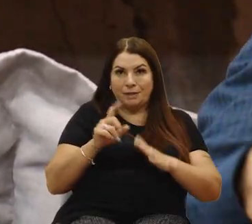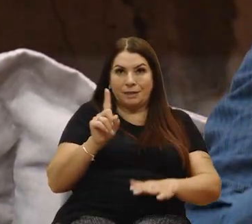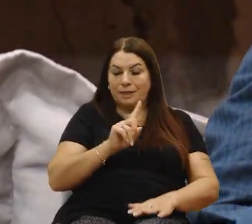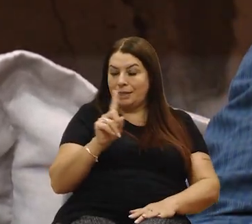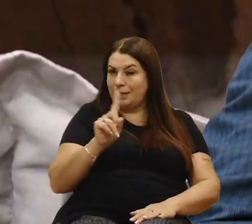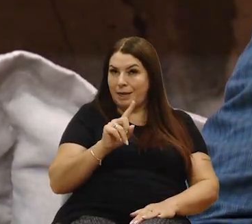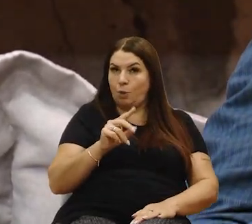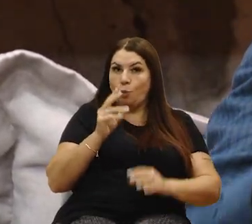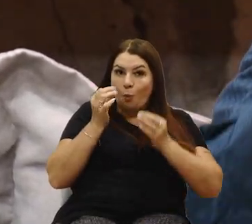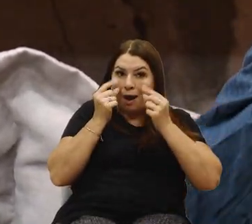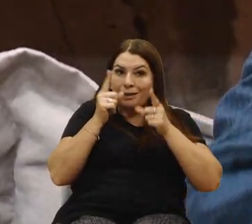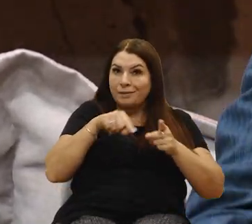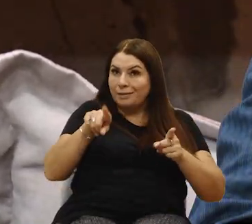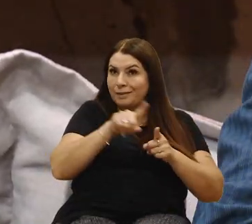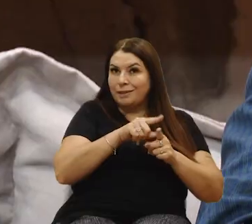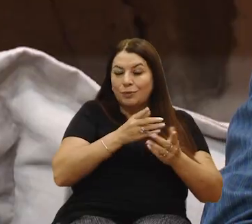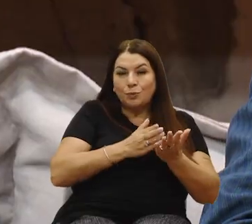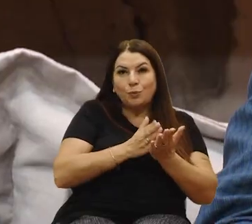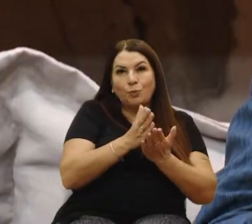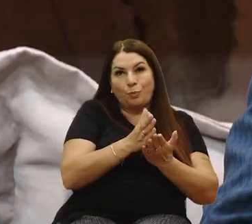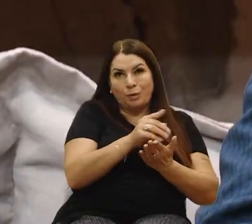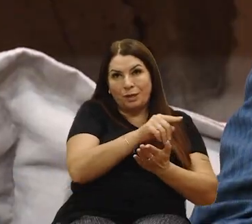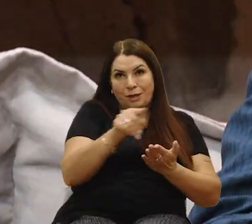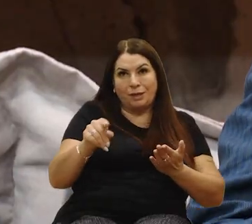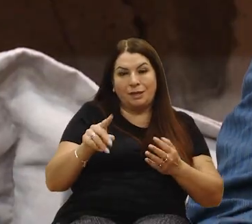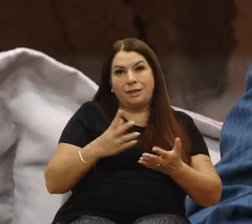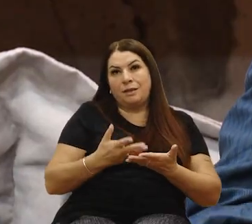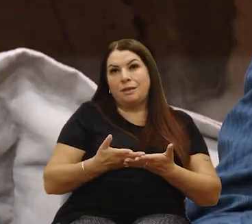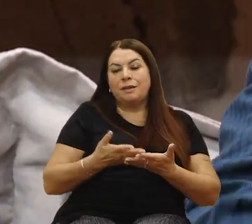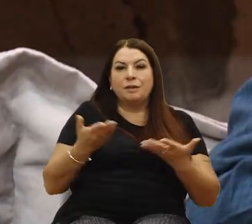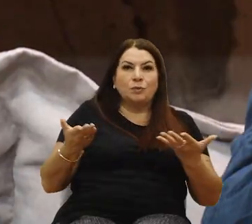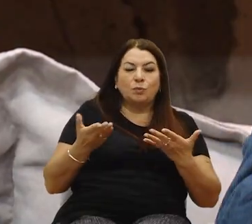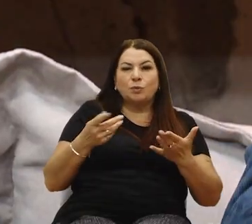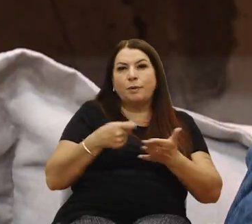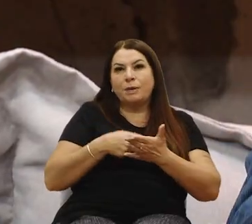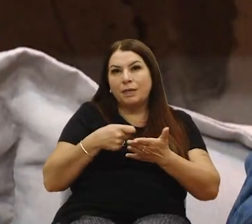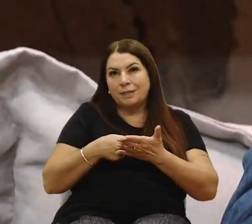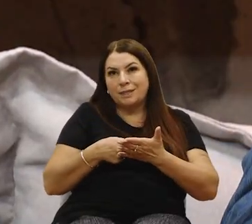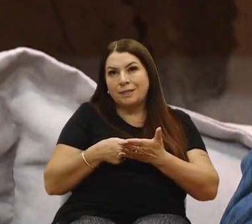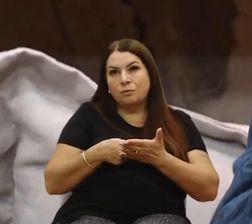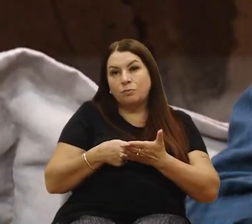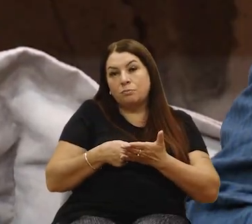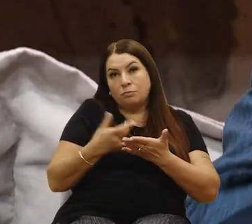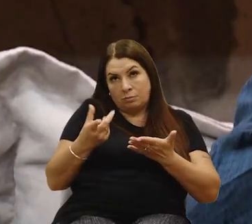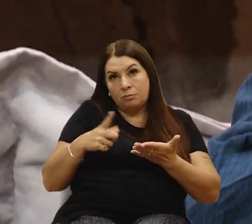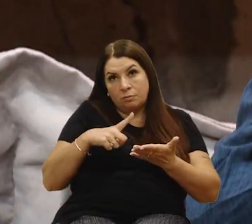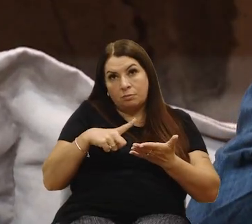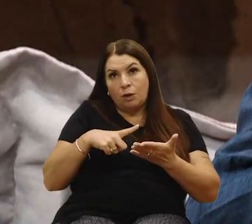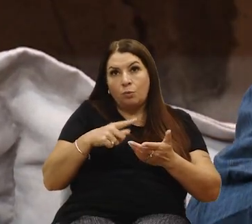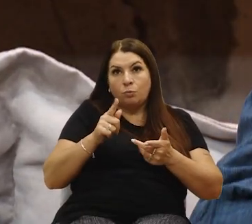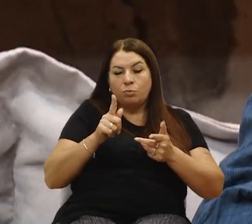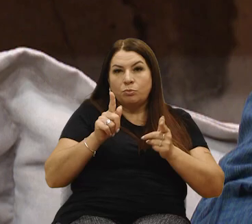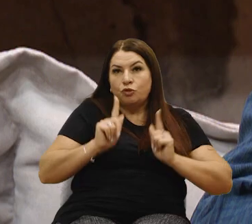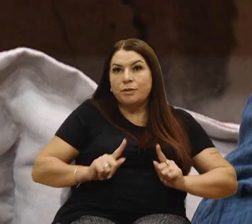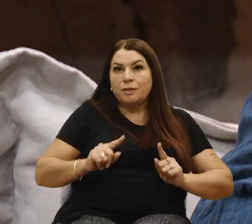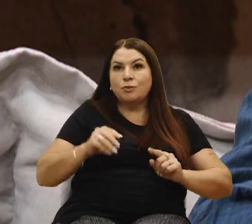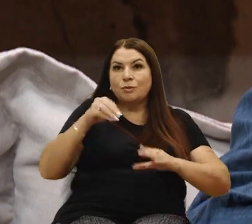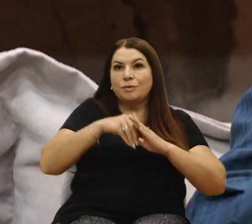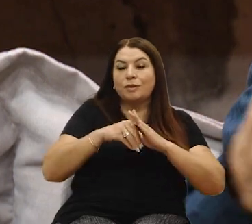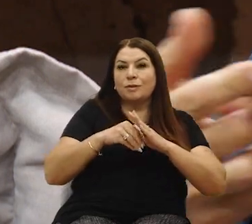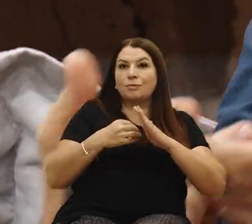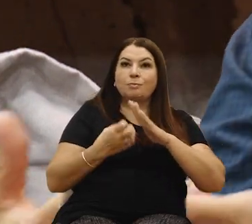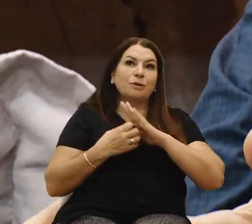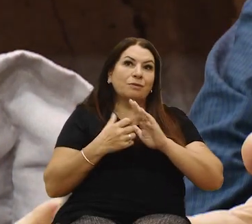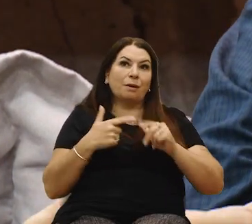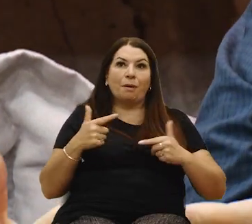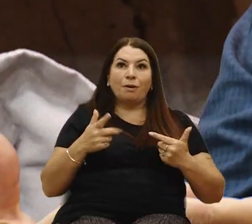se atentam, né, em cumprir, né, com as suas obrigações estão gestando, né? Estão gestando um ambiente de trabalho